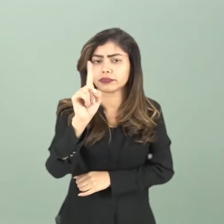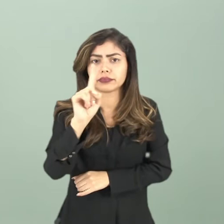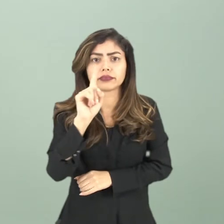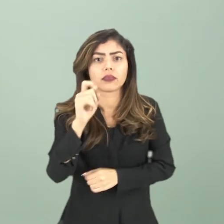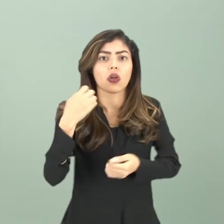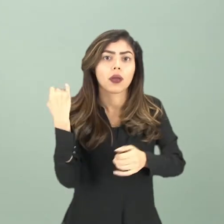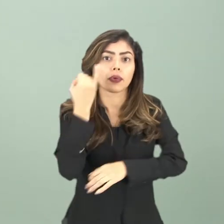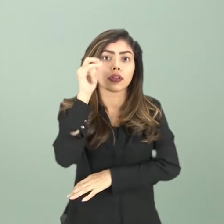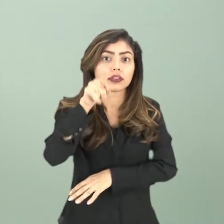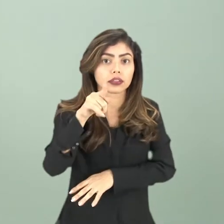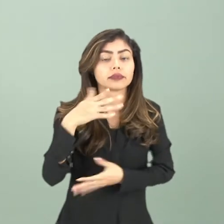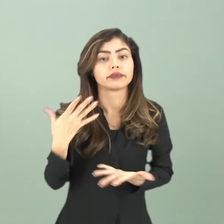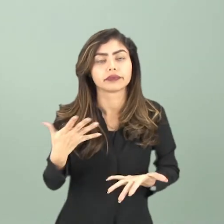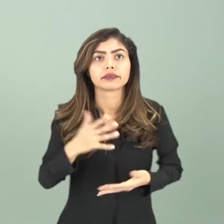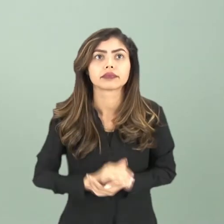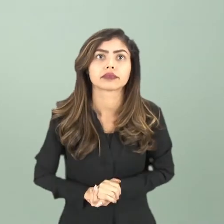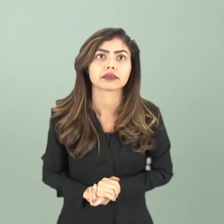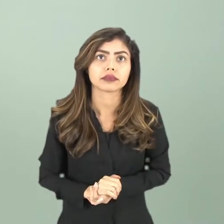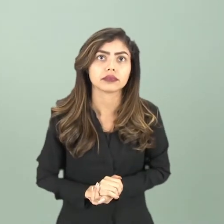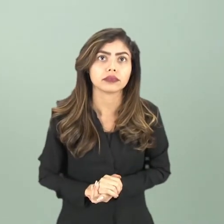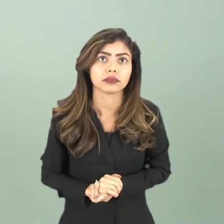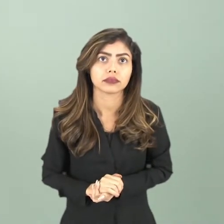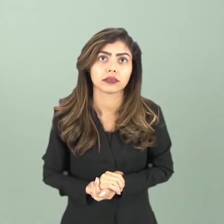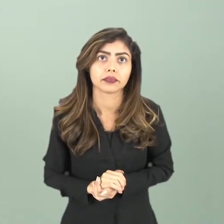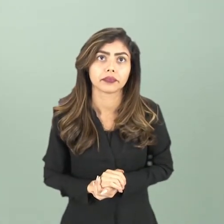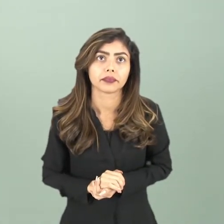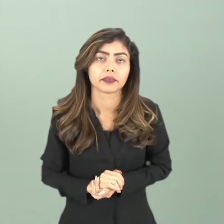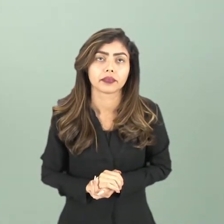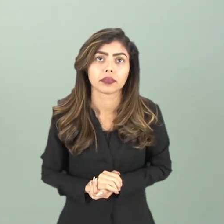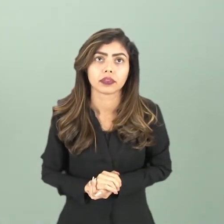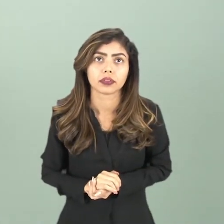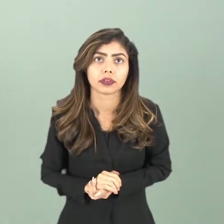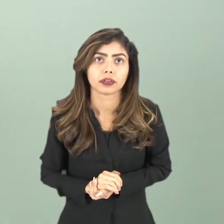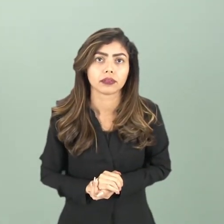notícia principal tem que ser importante, ok? Então,